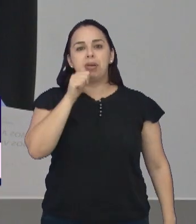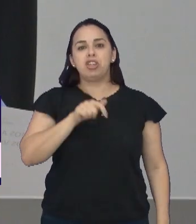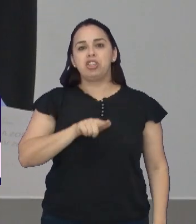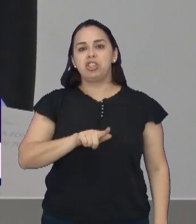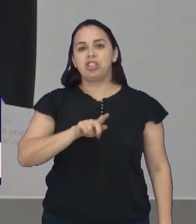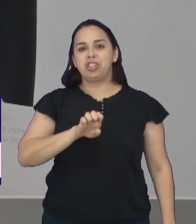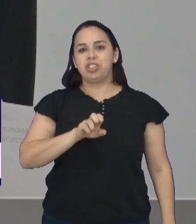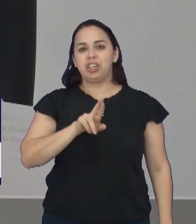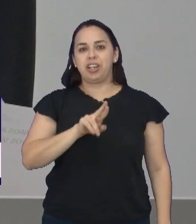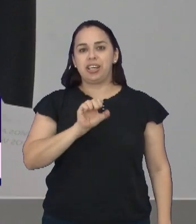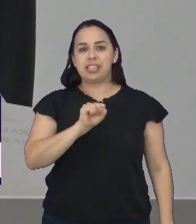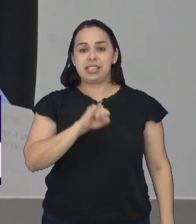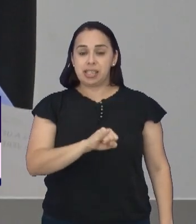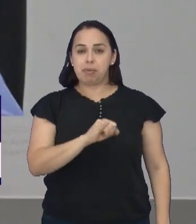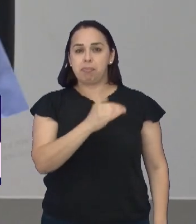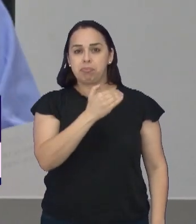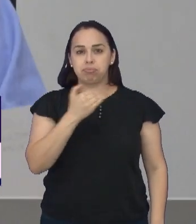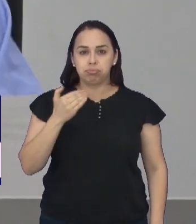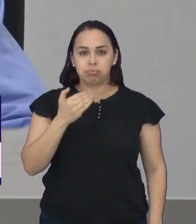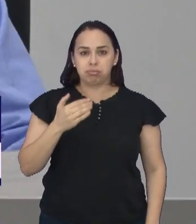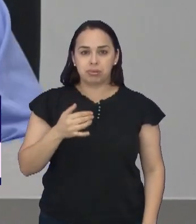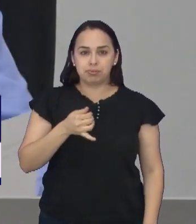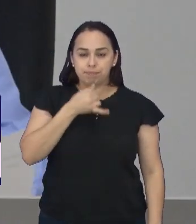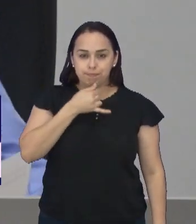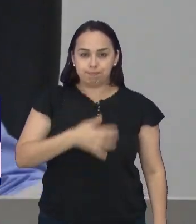Trense Silveira dos Reis.